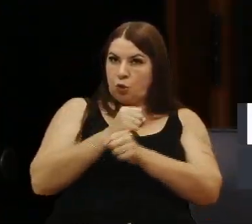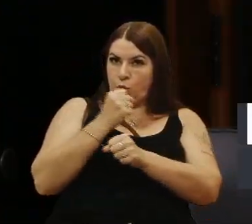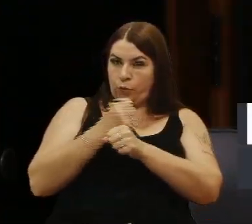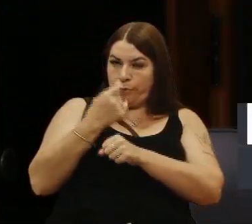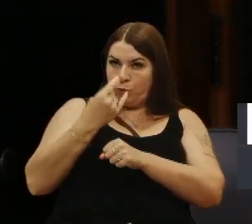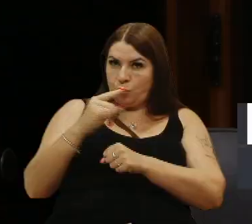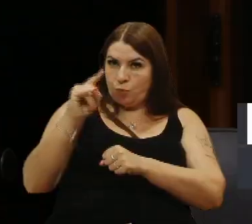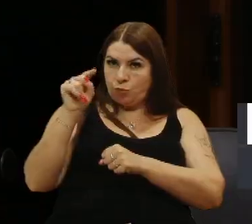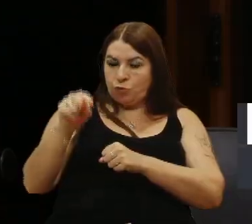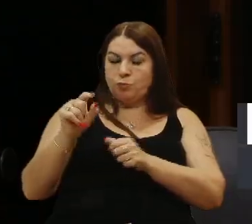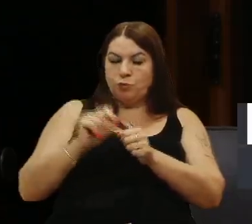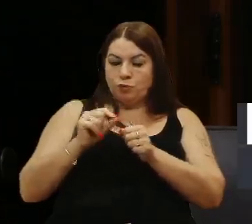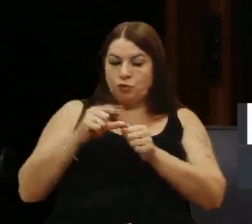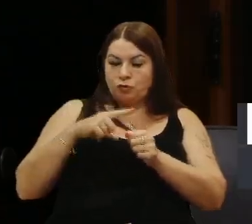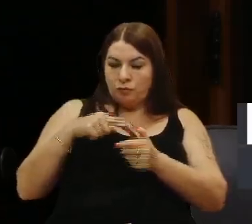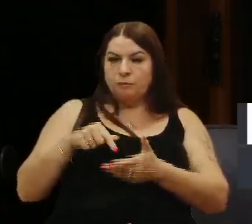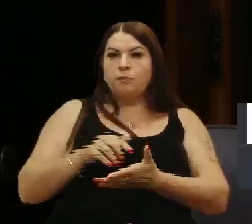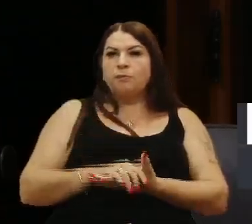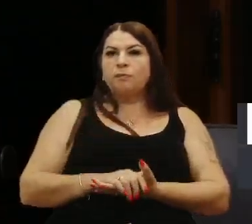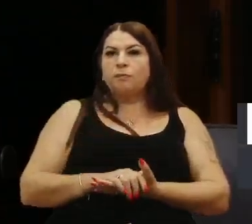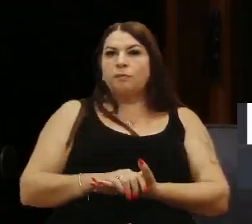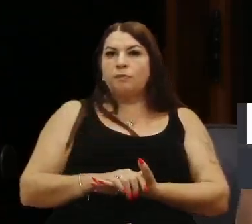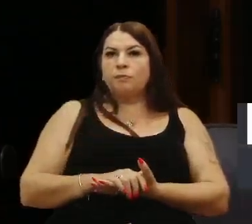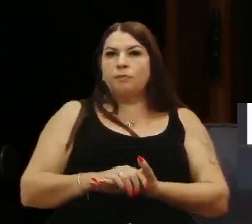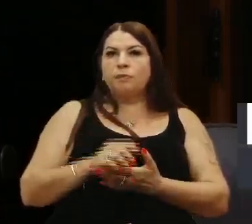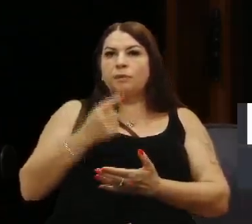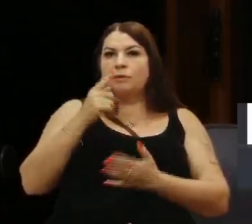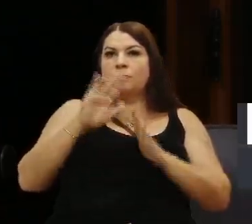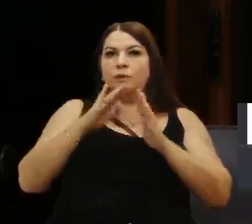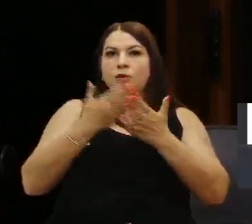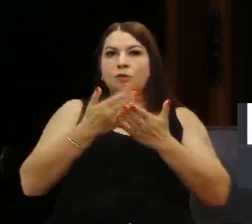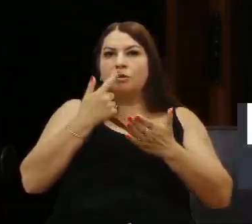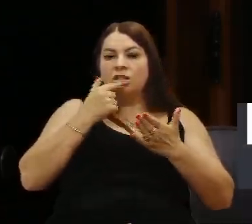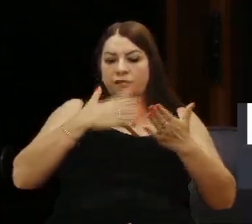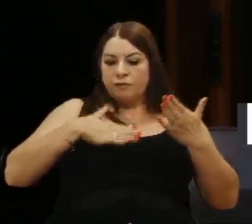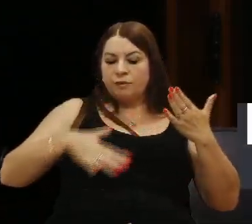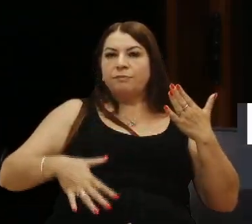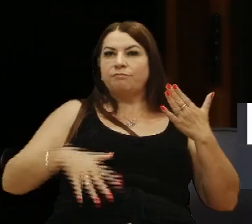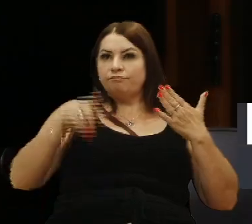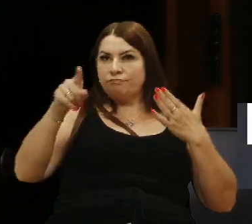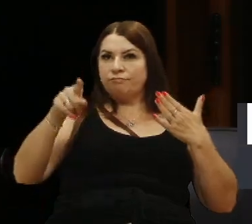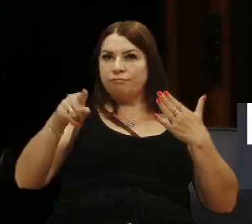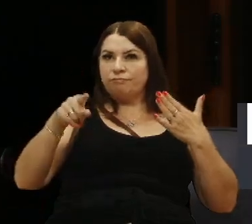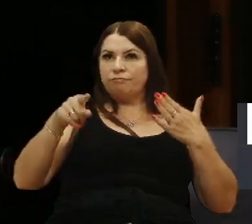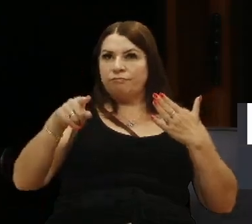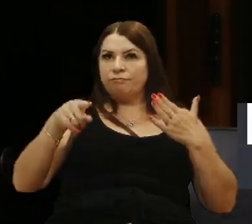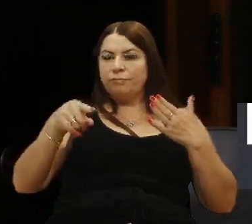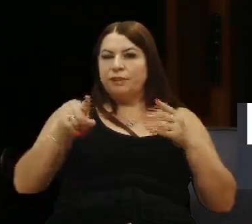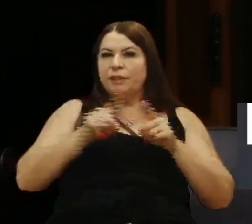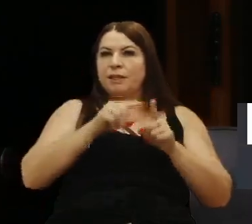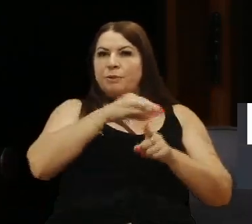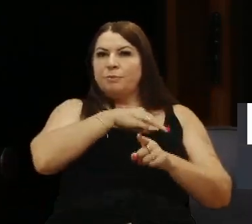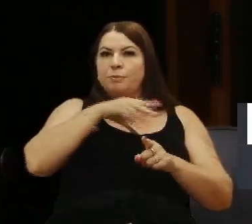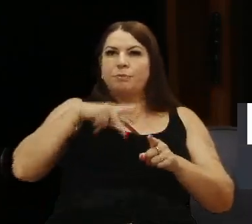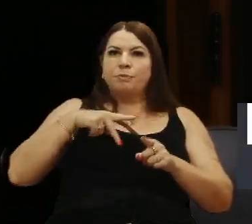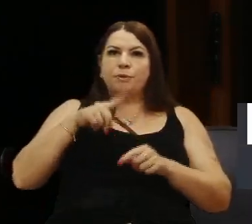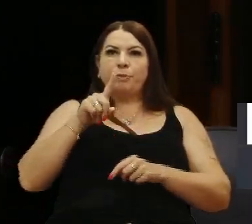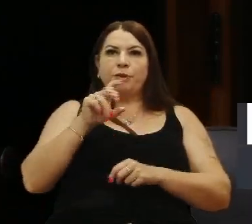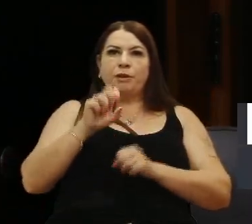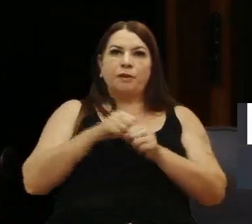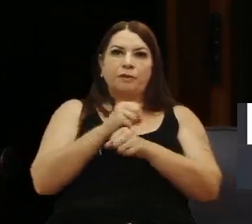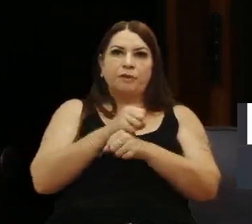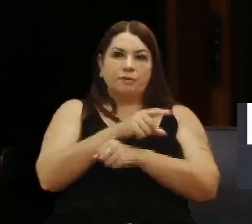última grande obra que nós tivemos foi o Cristóvão de Mendonça, que estava correndo no Ministério Público há 15